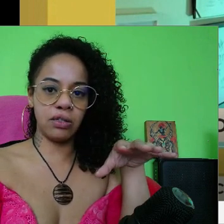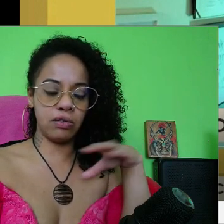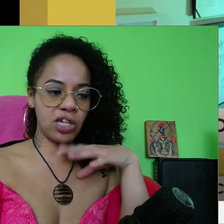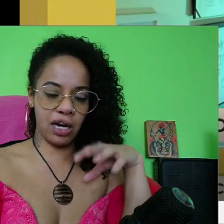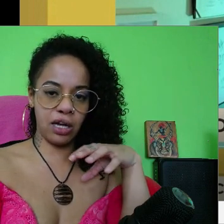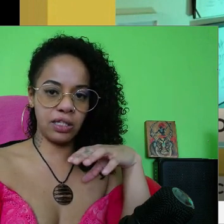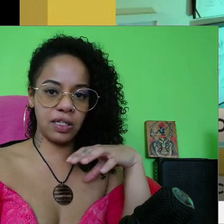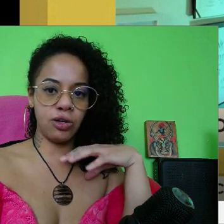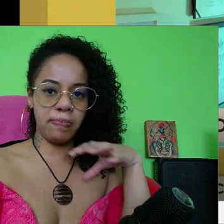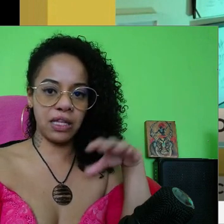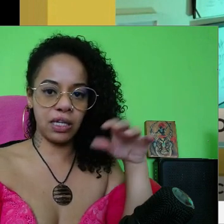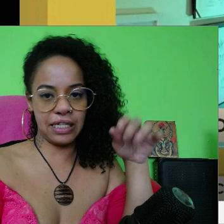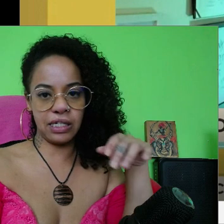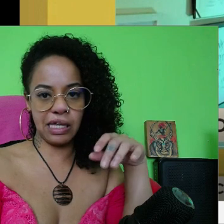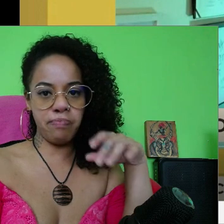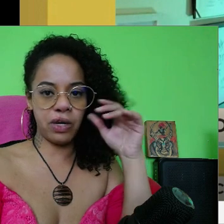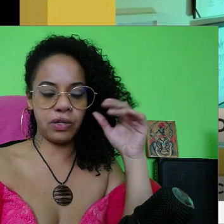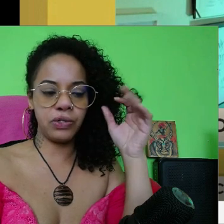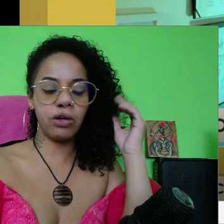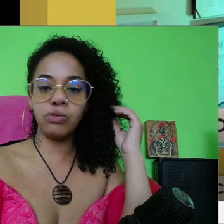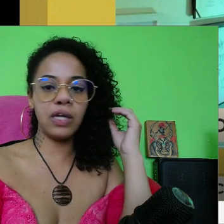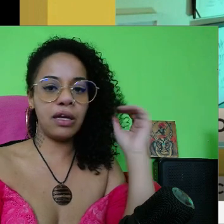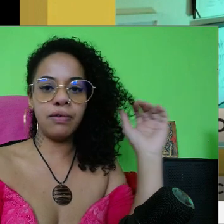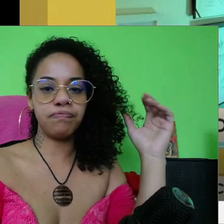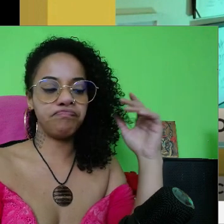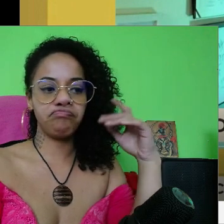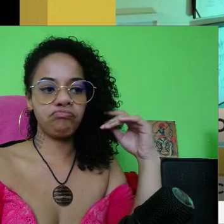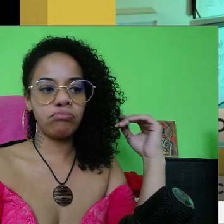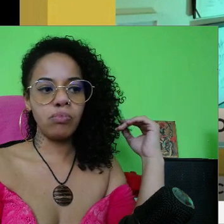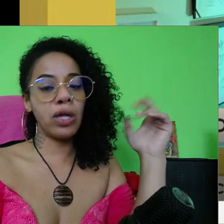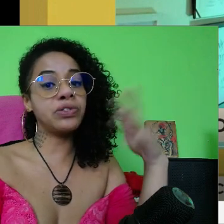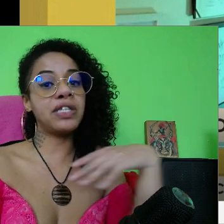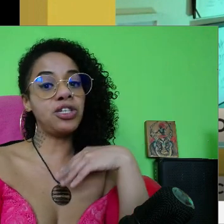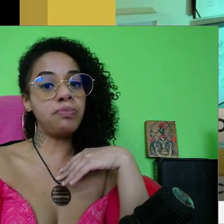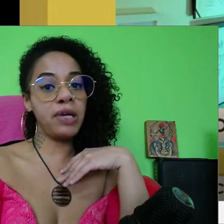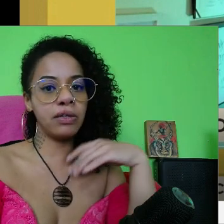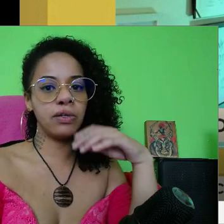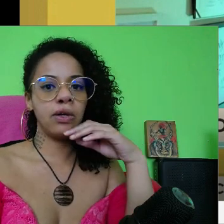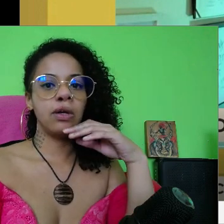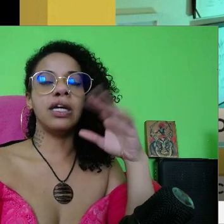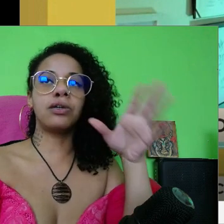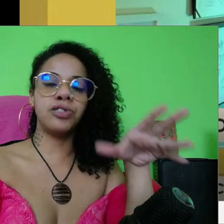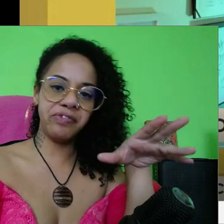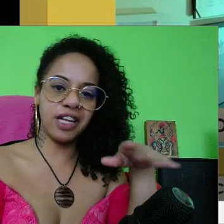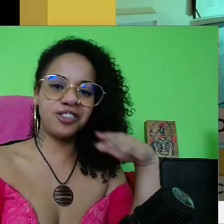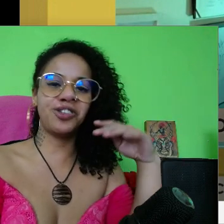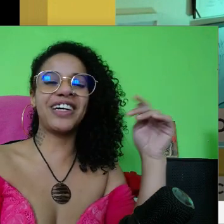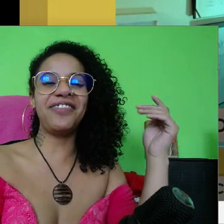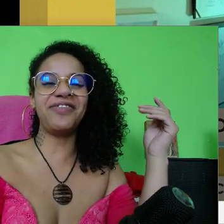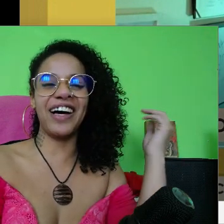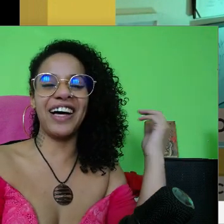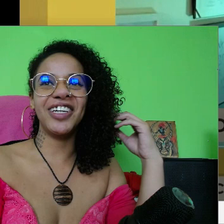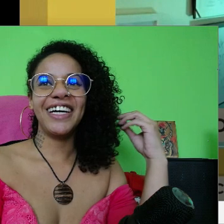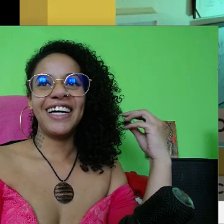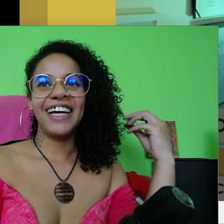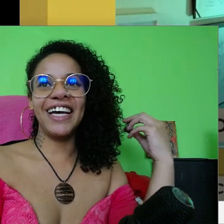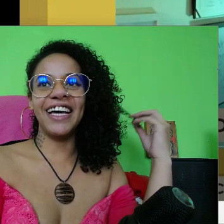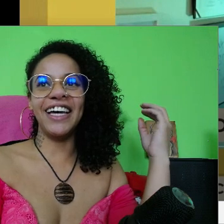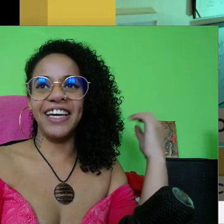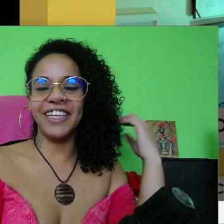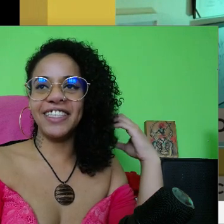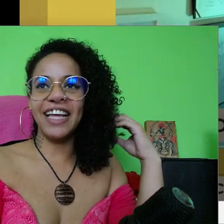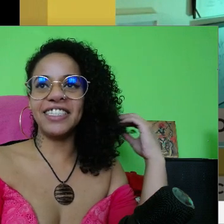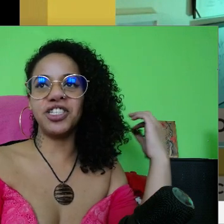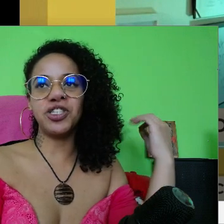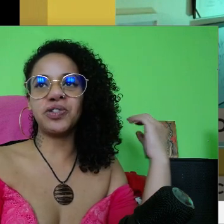na esquerda já era a esquerda do Papa nessas épocas eu não sei eu sei de mim inclusive Tá tudo gravado